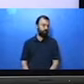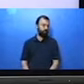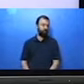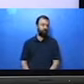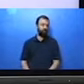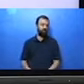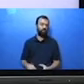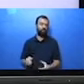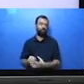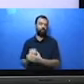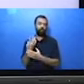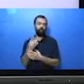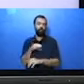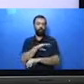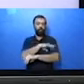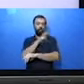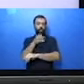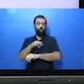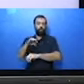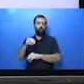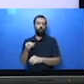Como é formado o relevo brasileiro?